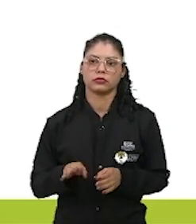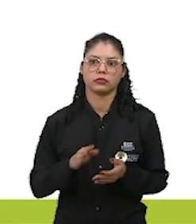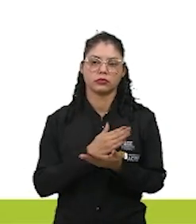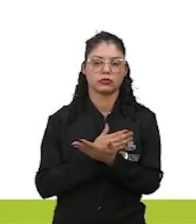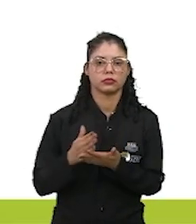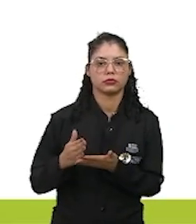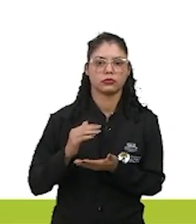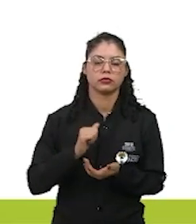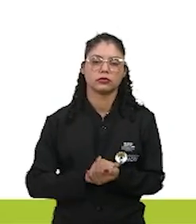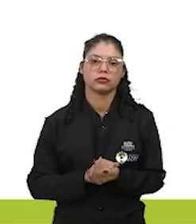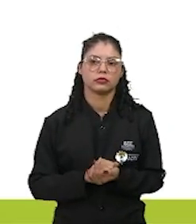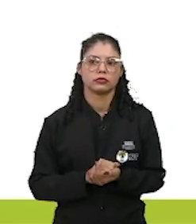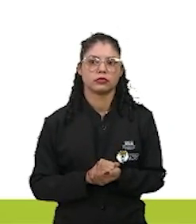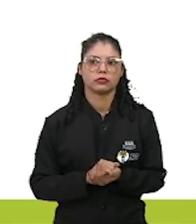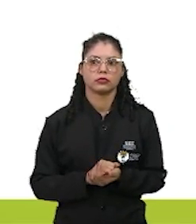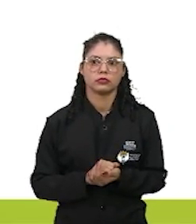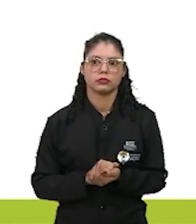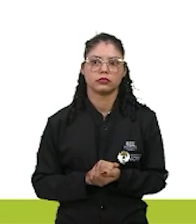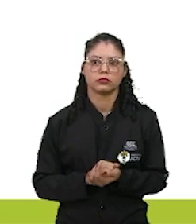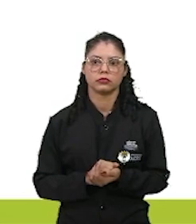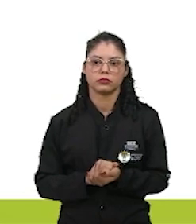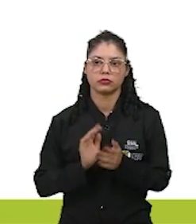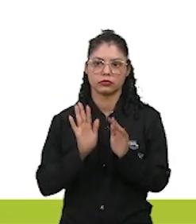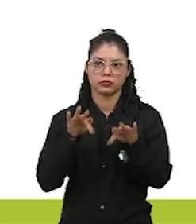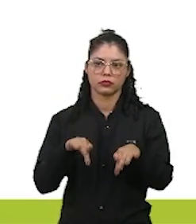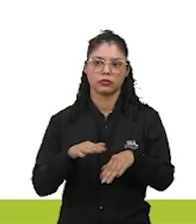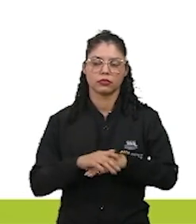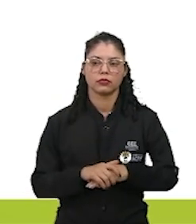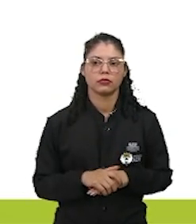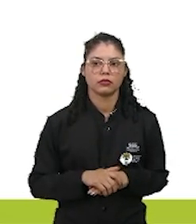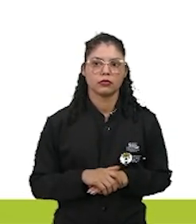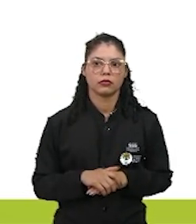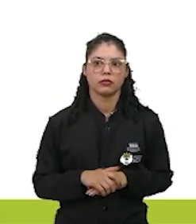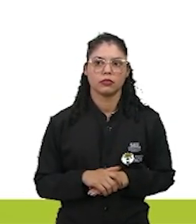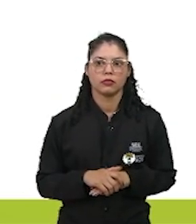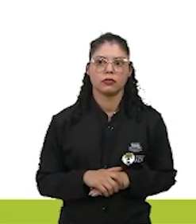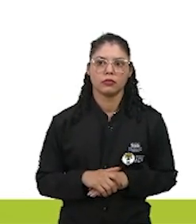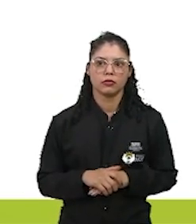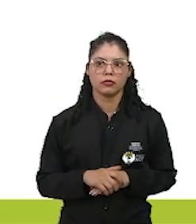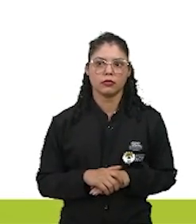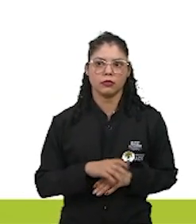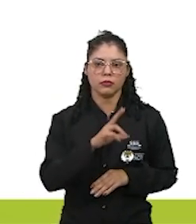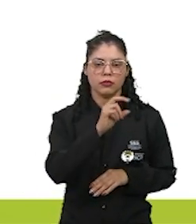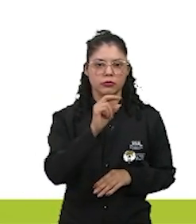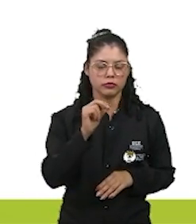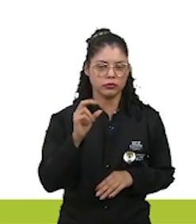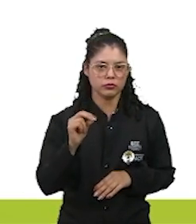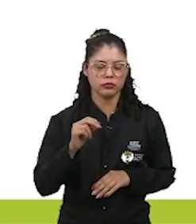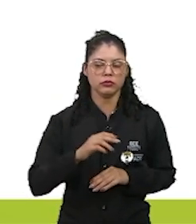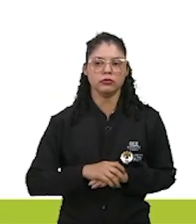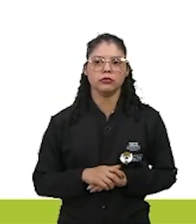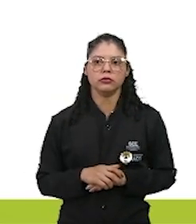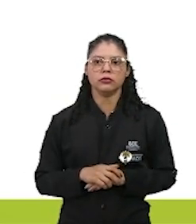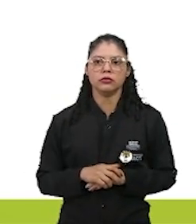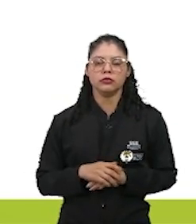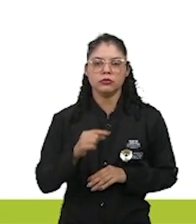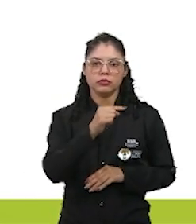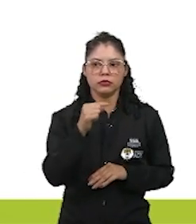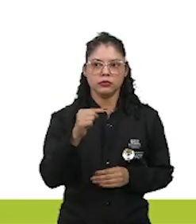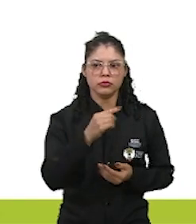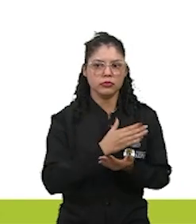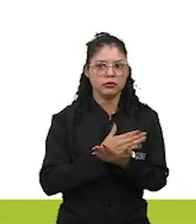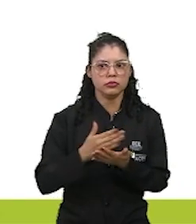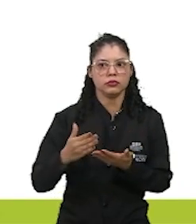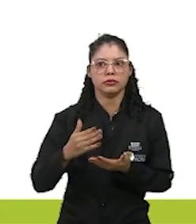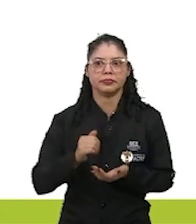da reta, ou a equação reduzida da reta que representa melhor esse cálculo. Vamos lá, vamos voltar um pouquinho lá no nosso gráfico. Olhando para o meu gráfico, eu